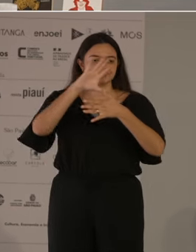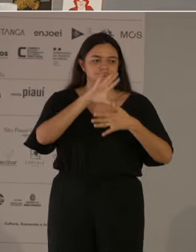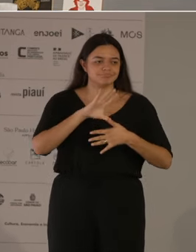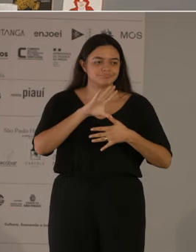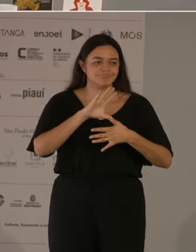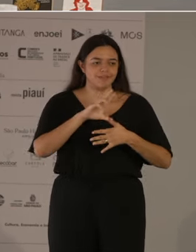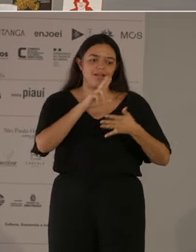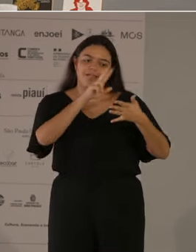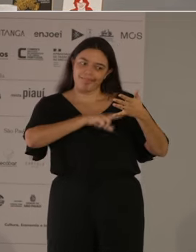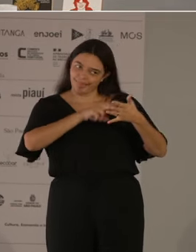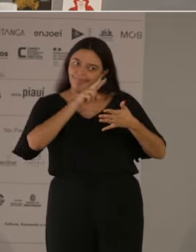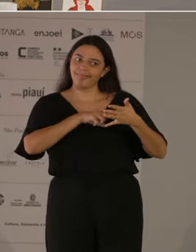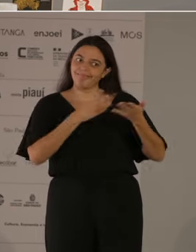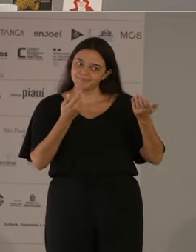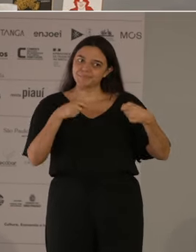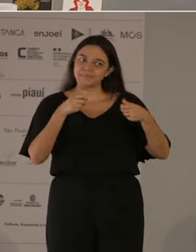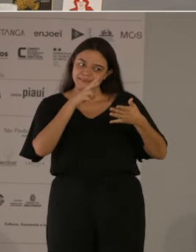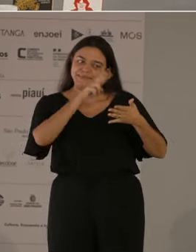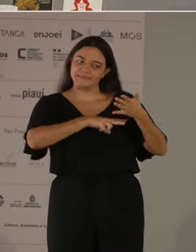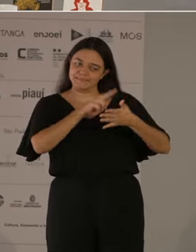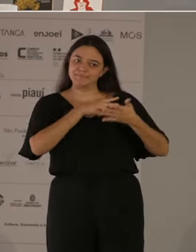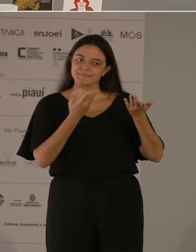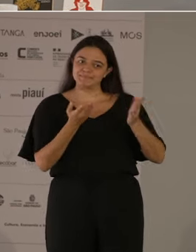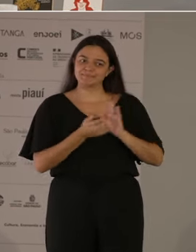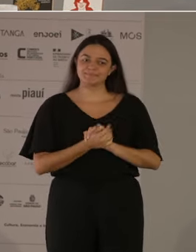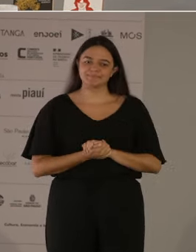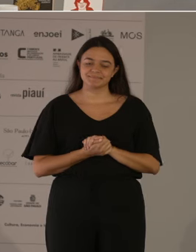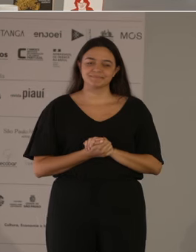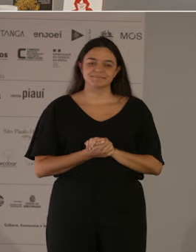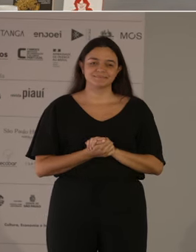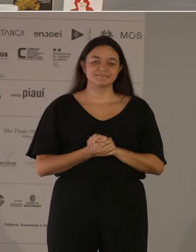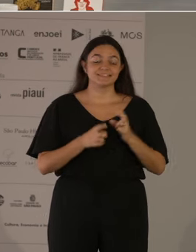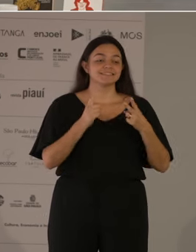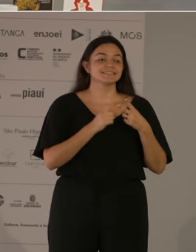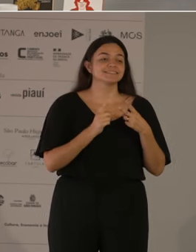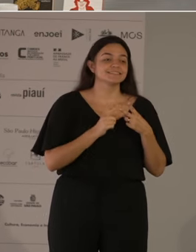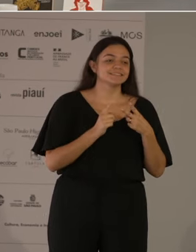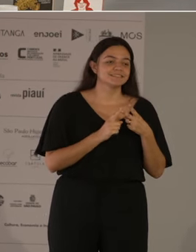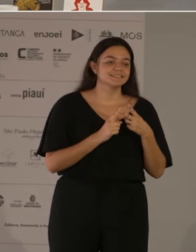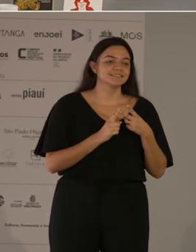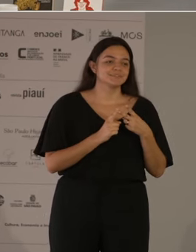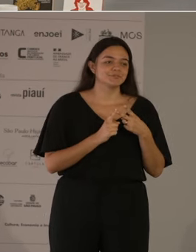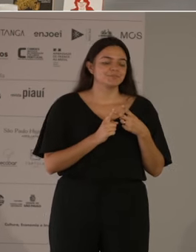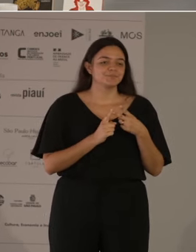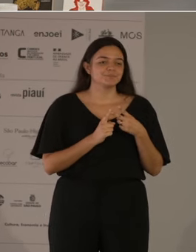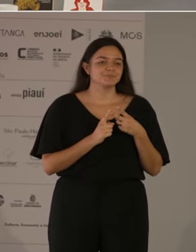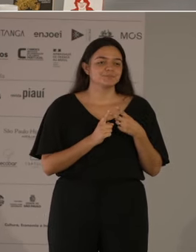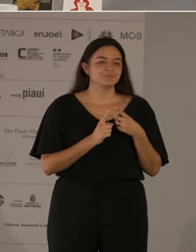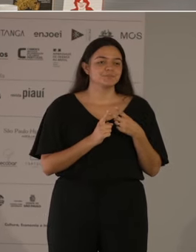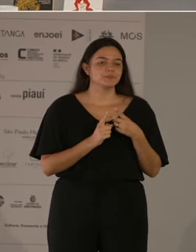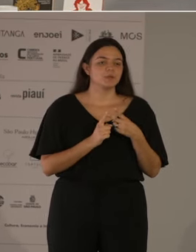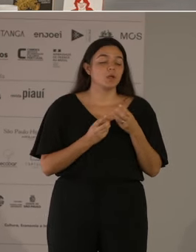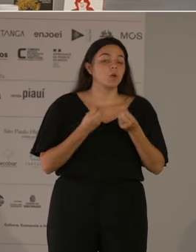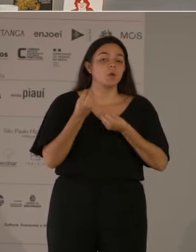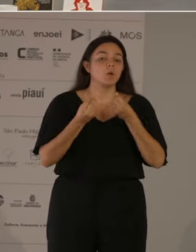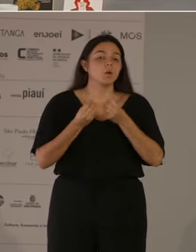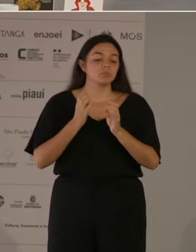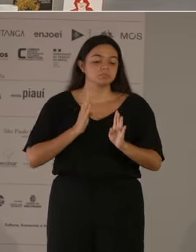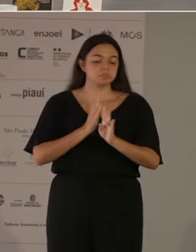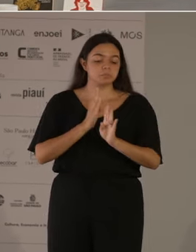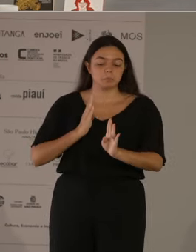dizia Tim Maia, né? Mas tudo bem, enquanto a gente não chega nesse momento, né? E o segundo, leia os livros, né? Quais foram os achados de Nied